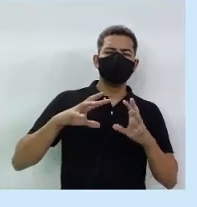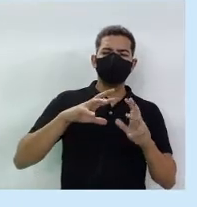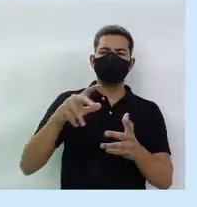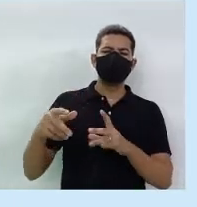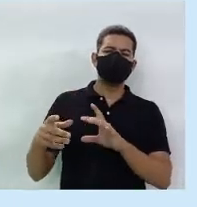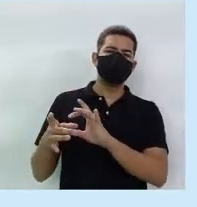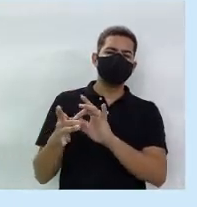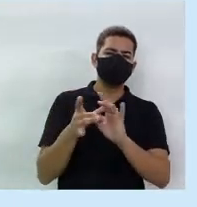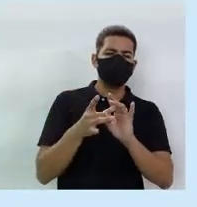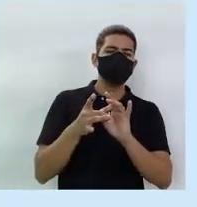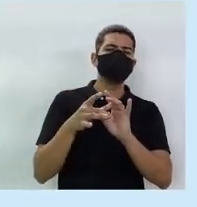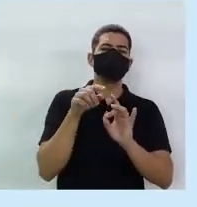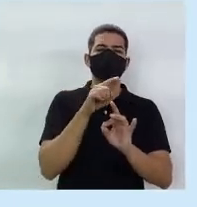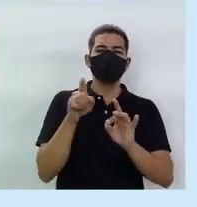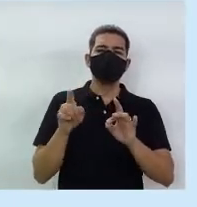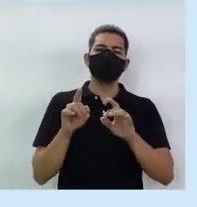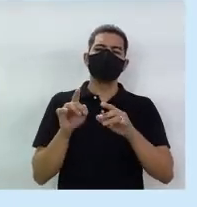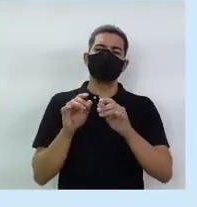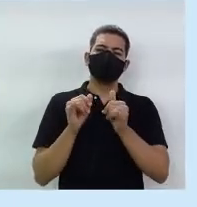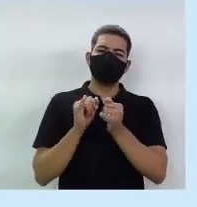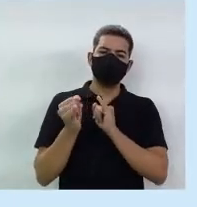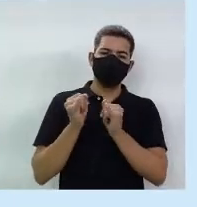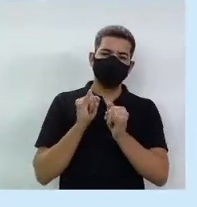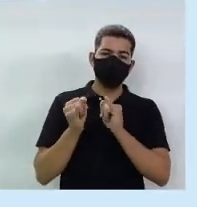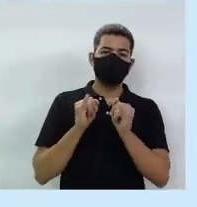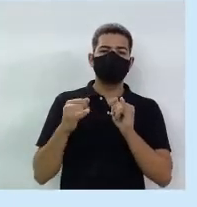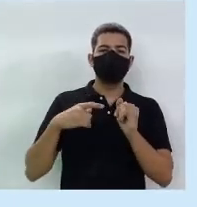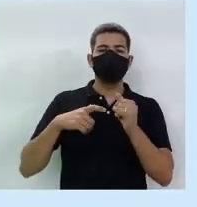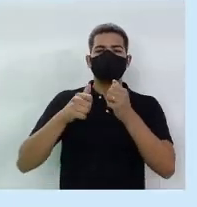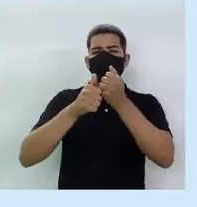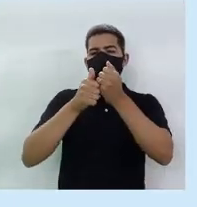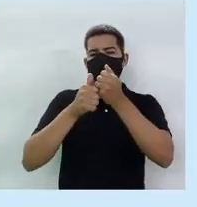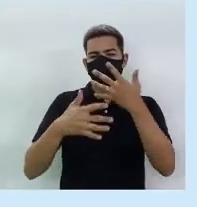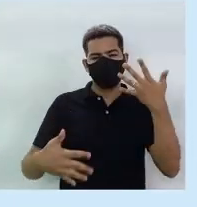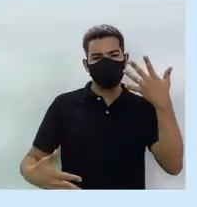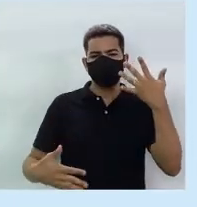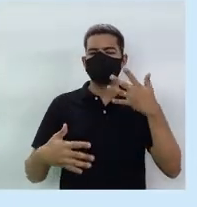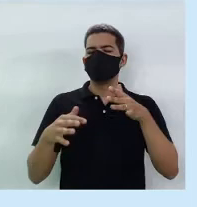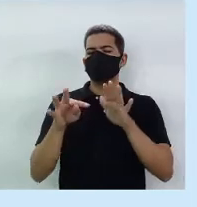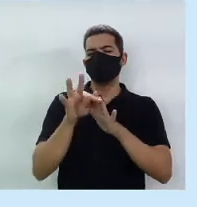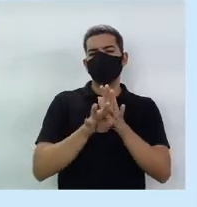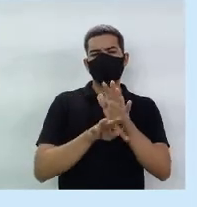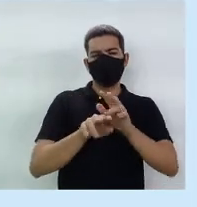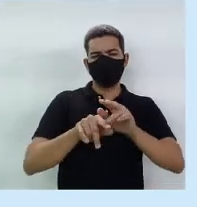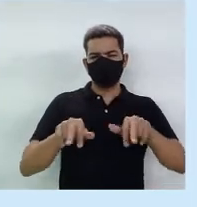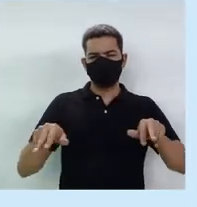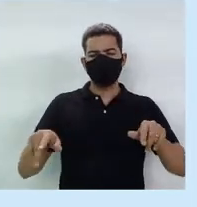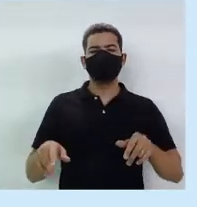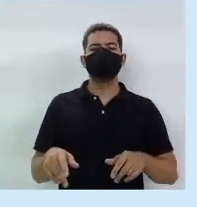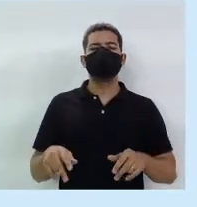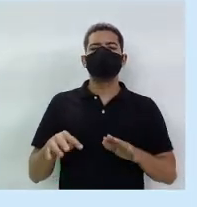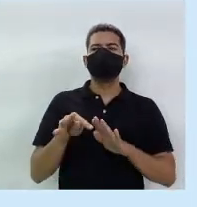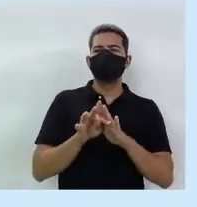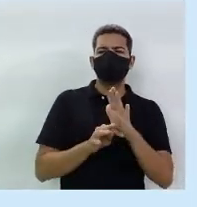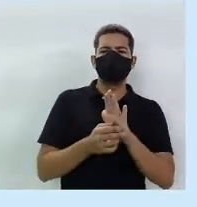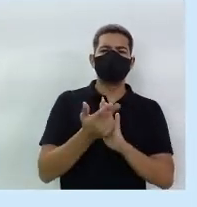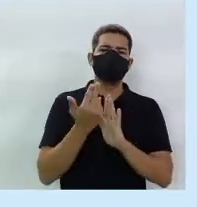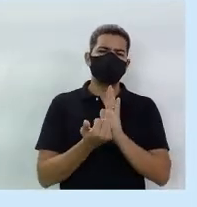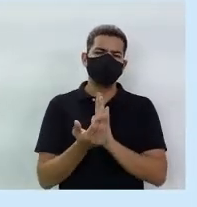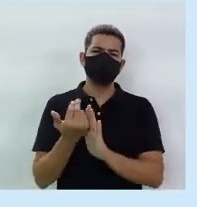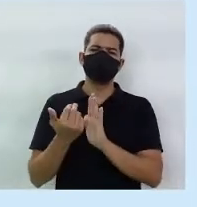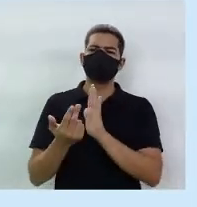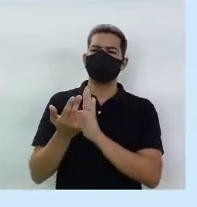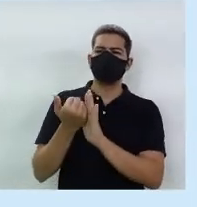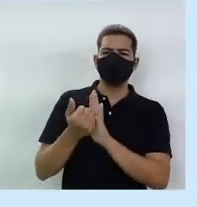internet, vocês têm uma gama de textos, conseguem interpretar muito bem textos não verbais e